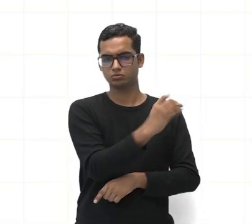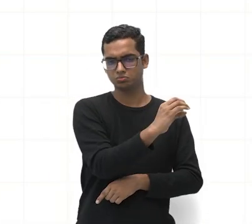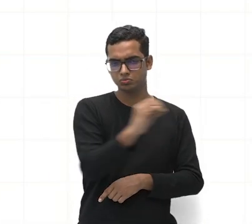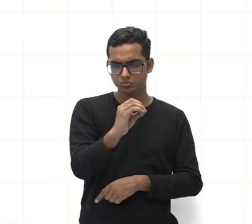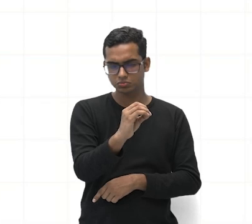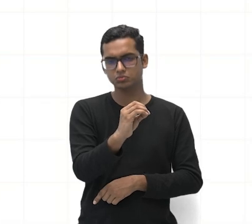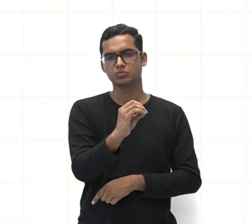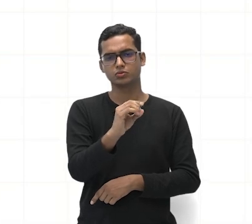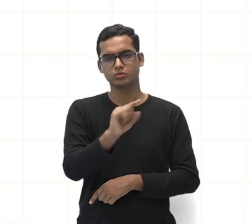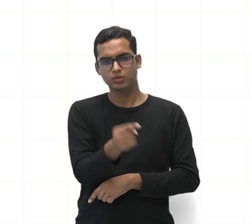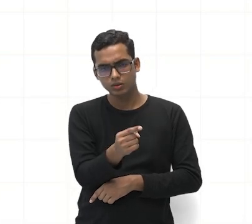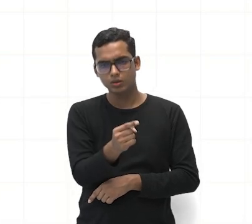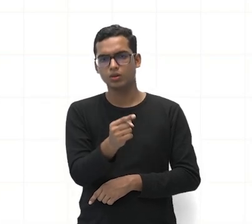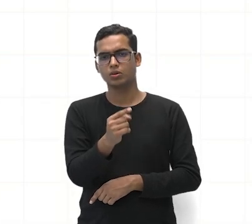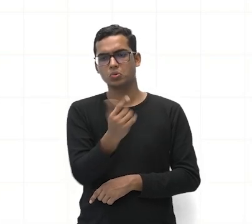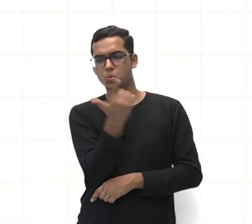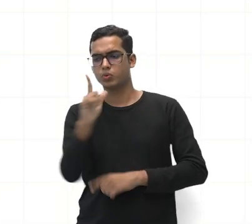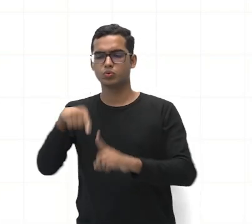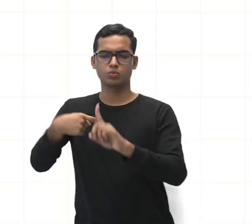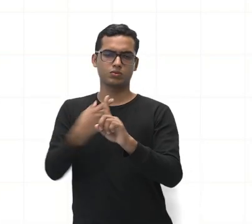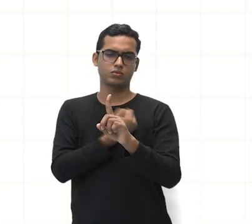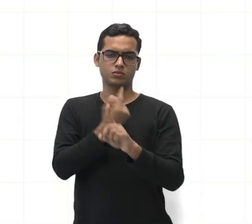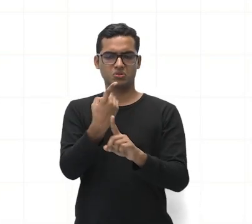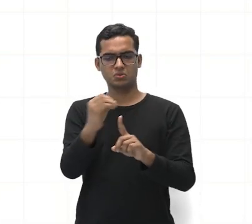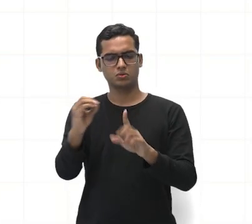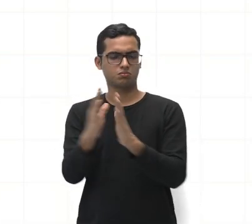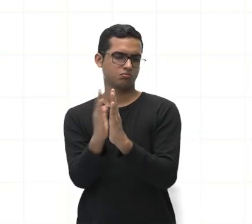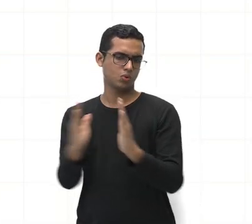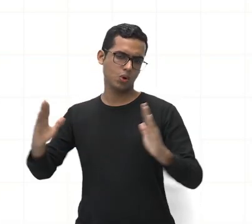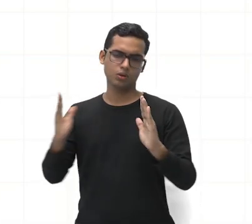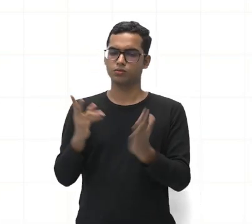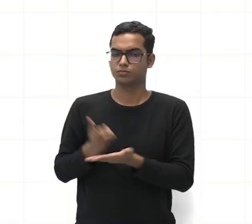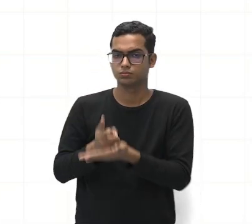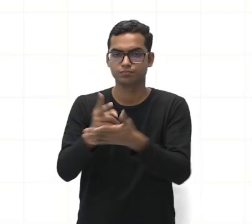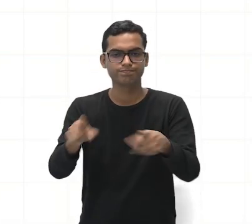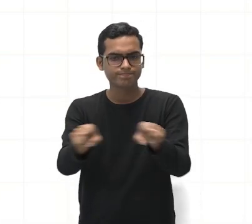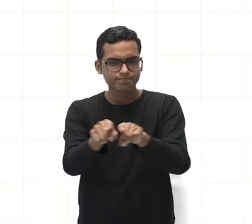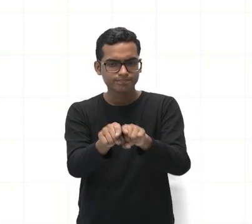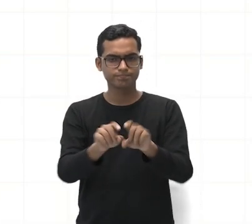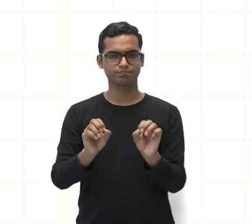e assim por diante. Bom, vamos praticar com alguns exemplos